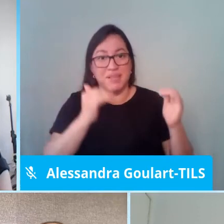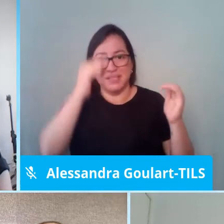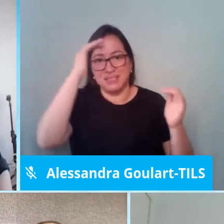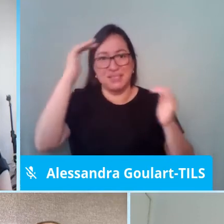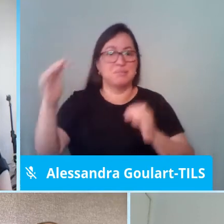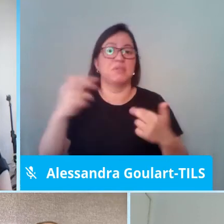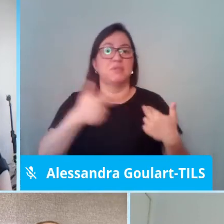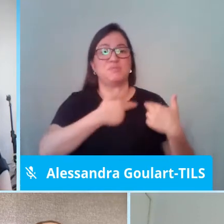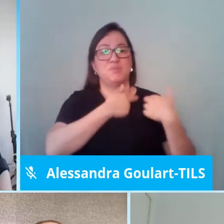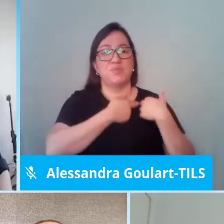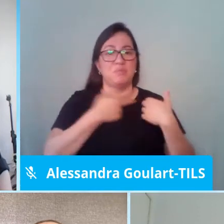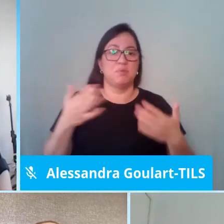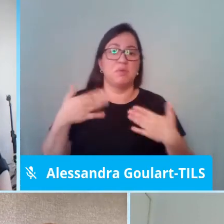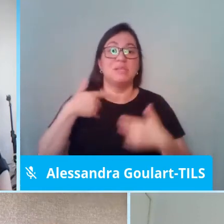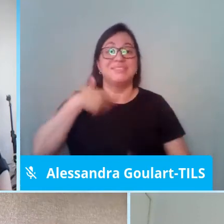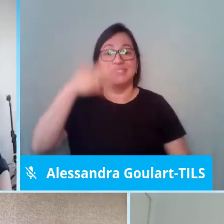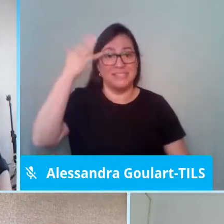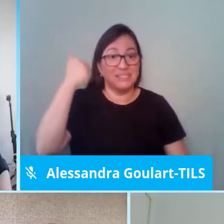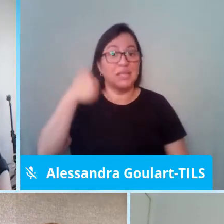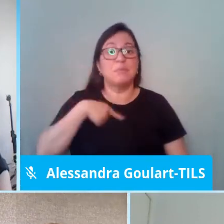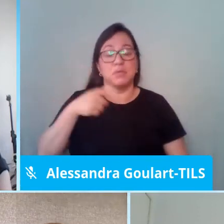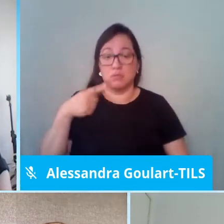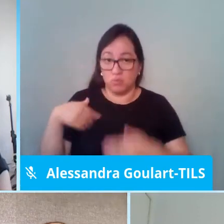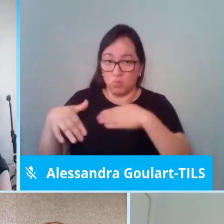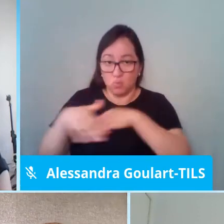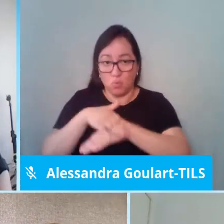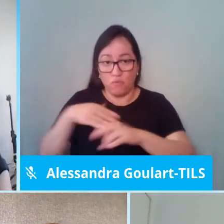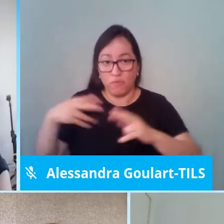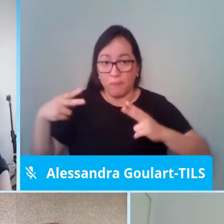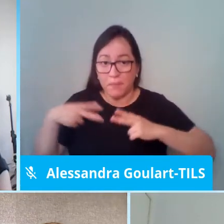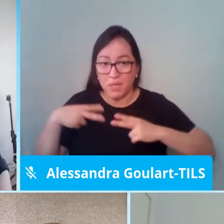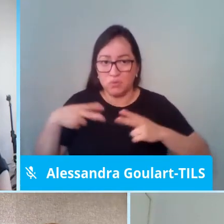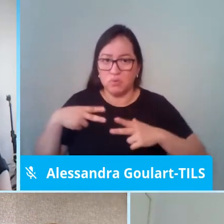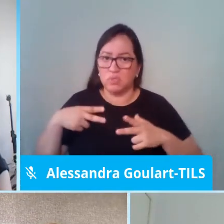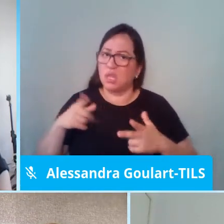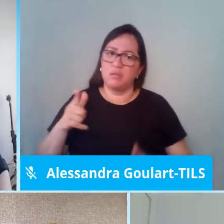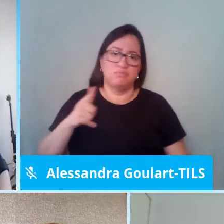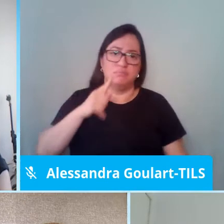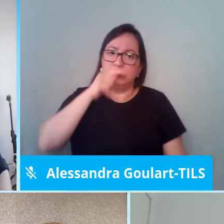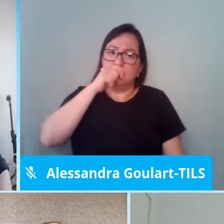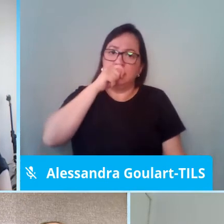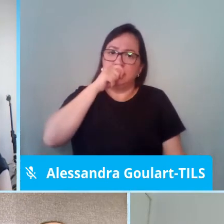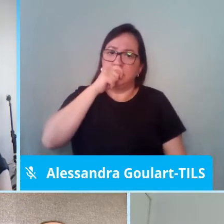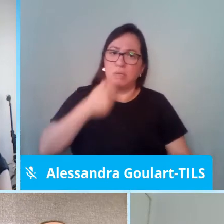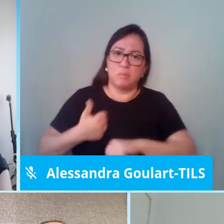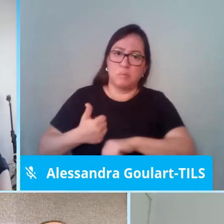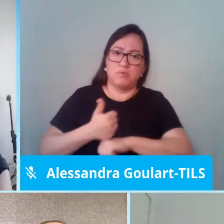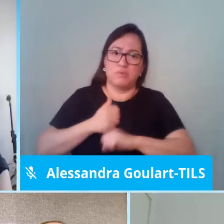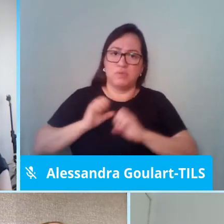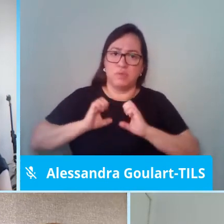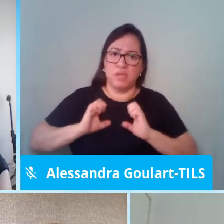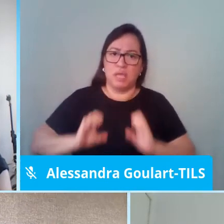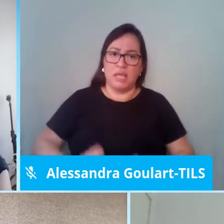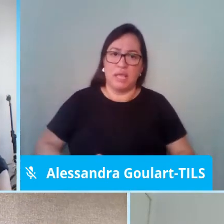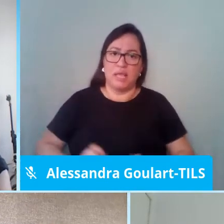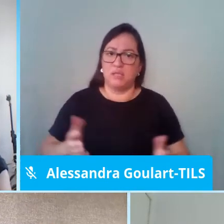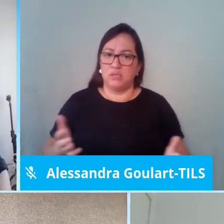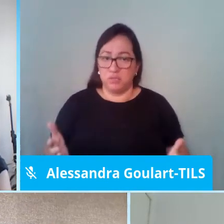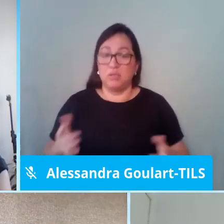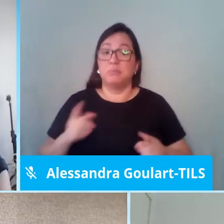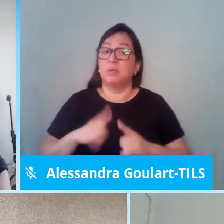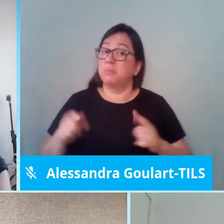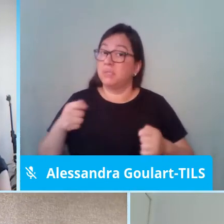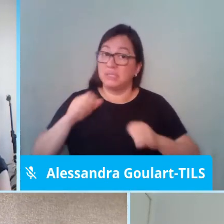não vai ser contado para outras pessoas, mas isso também permeia a qualquer nível de assistência, né? Quando a